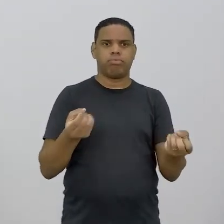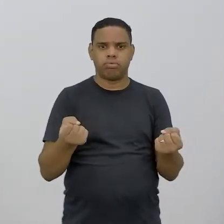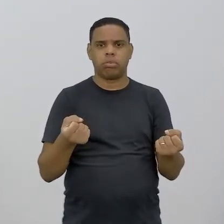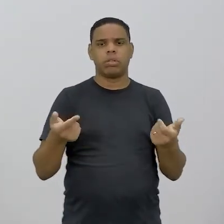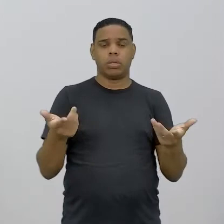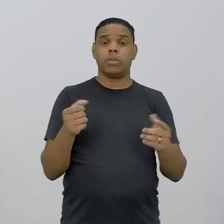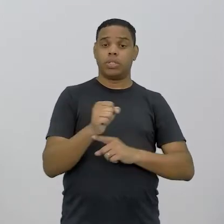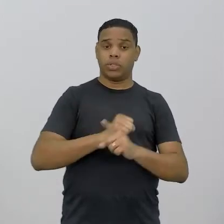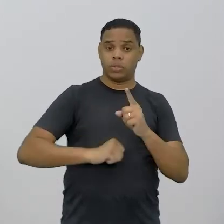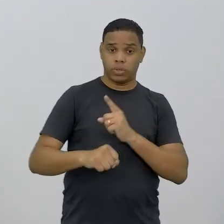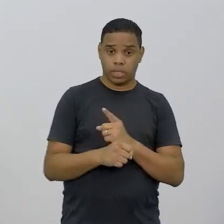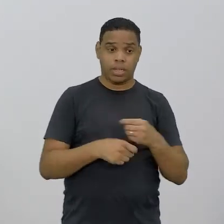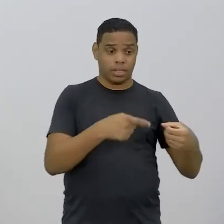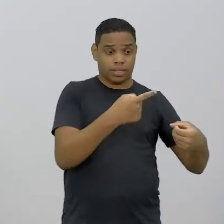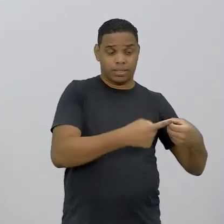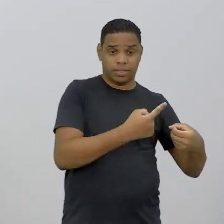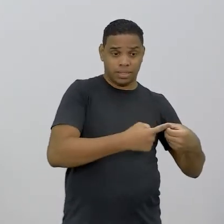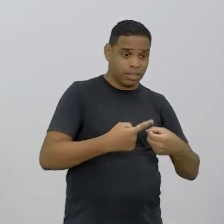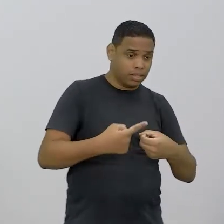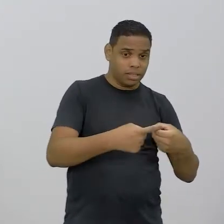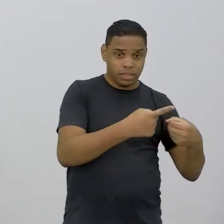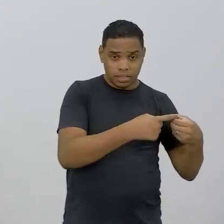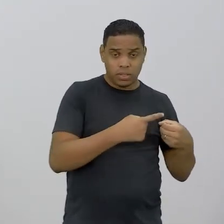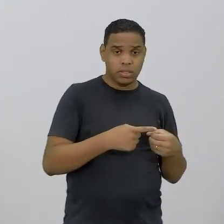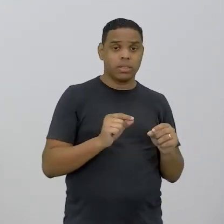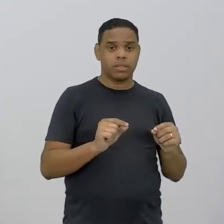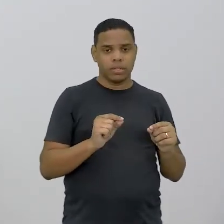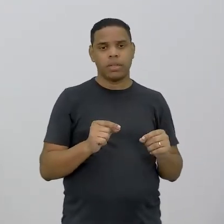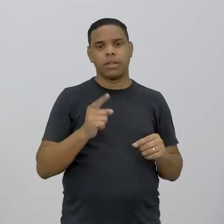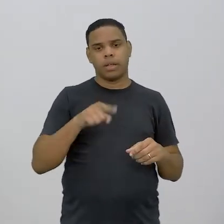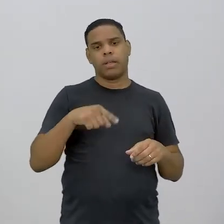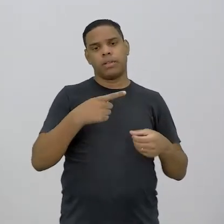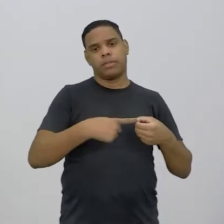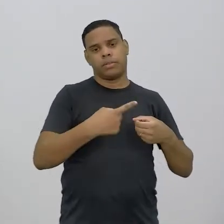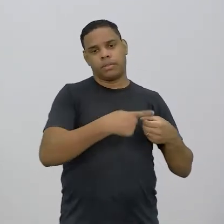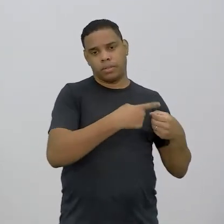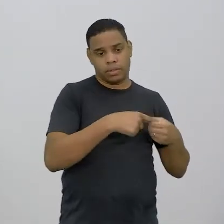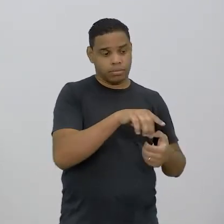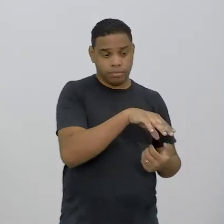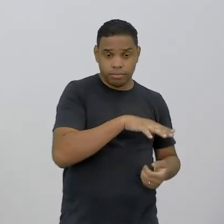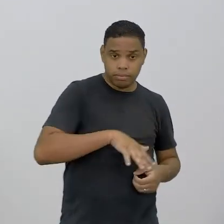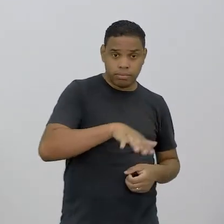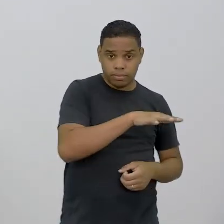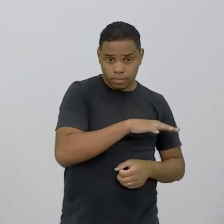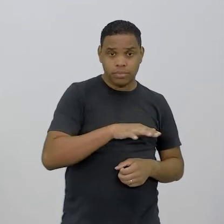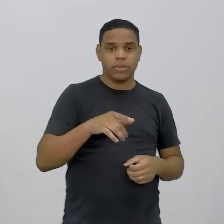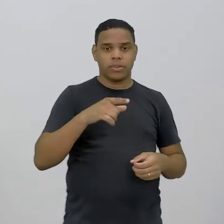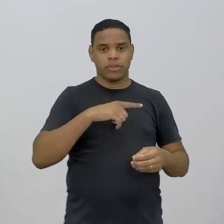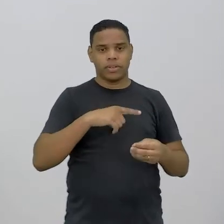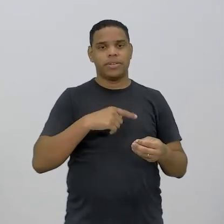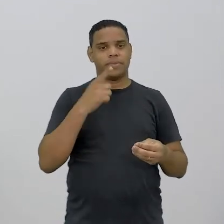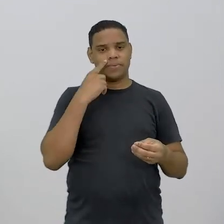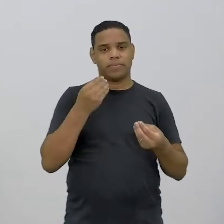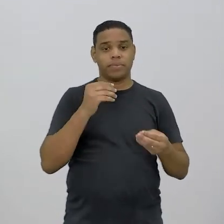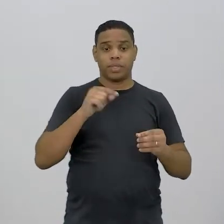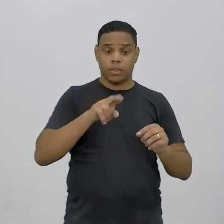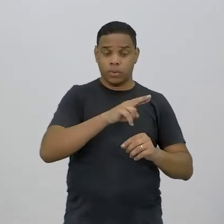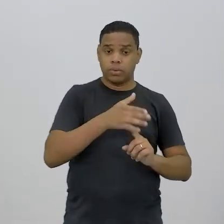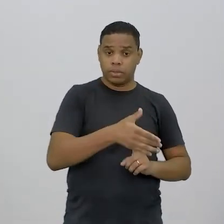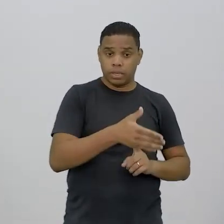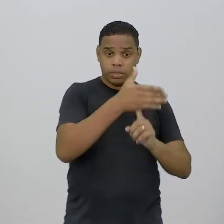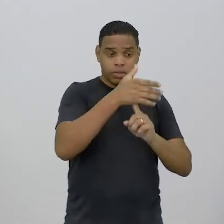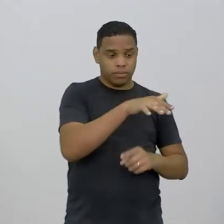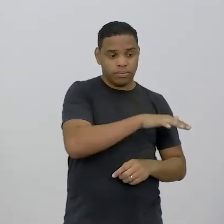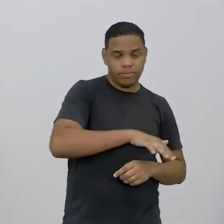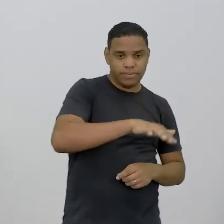as sociedades urbanas, nós estamos nos referindo justamente a essas mesmas sociedades onde prevalece o uso da